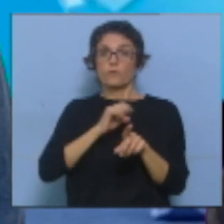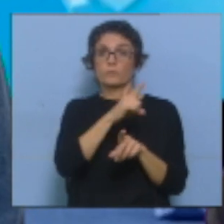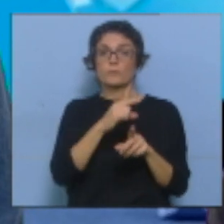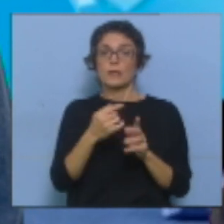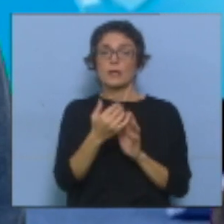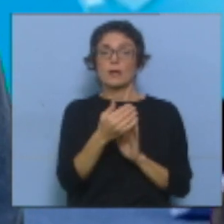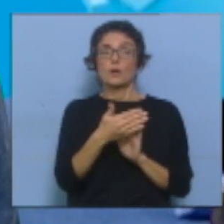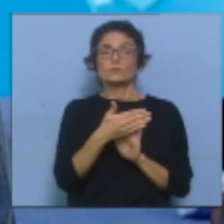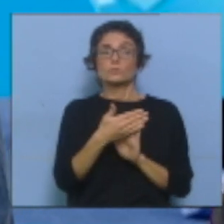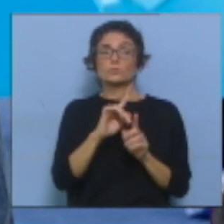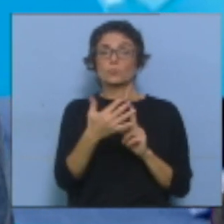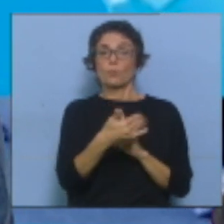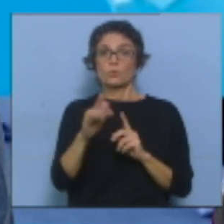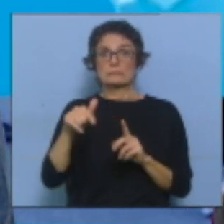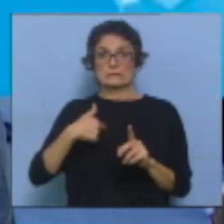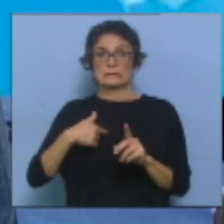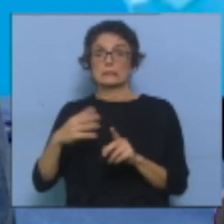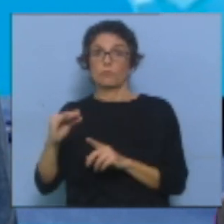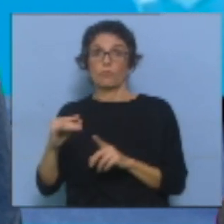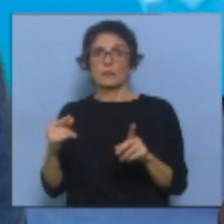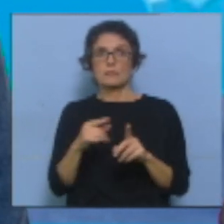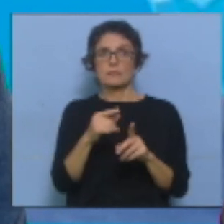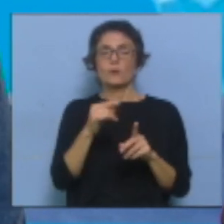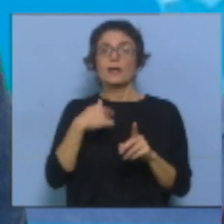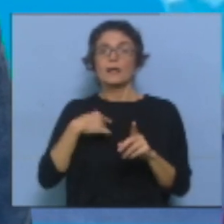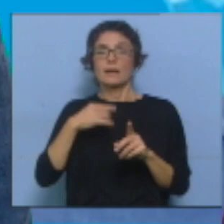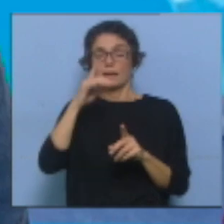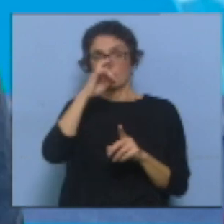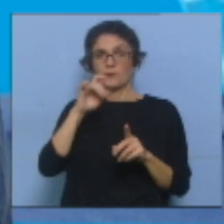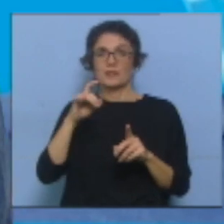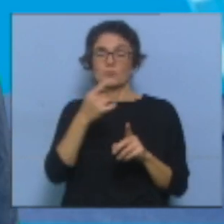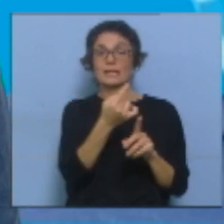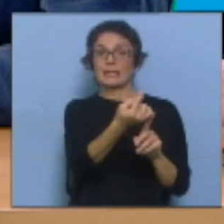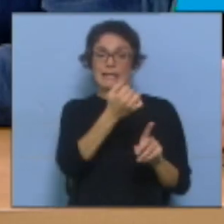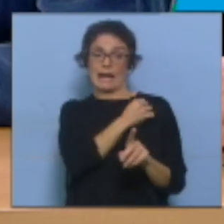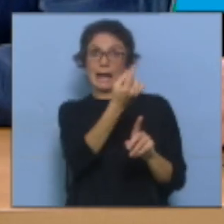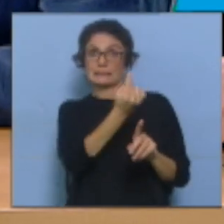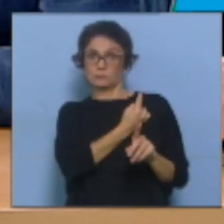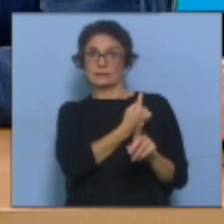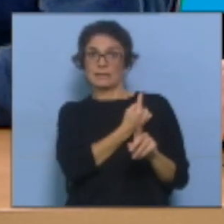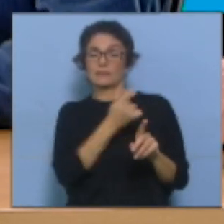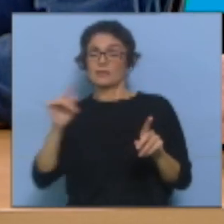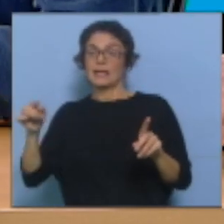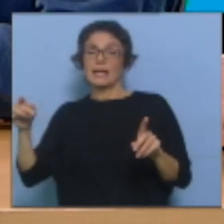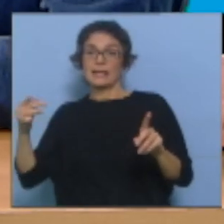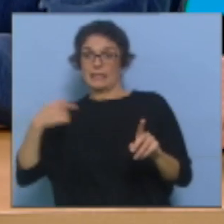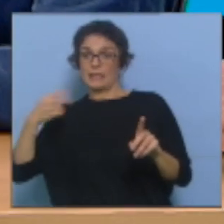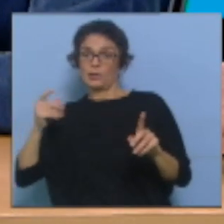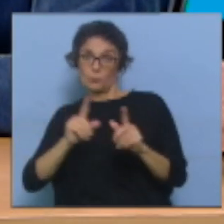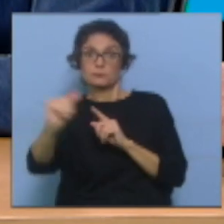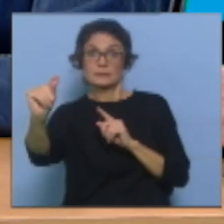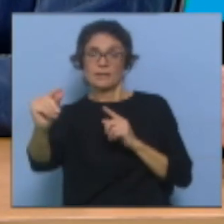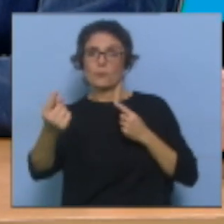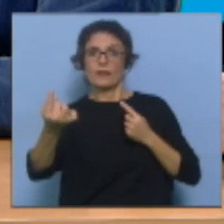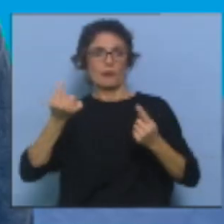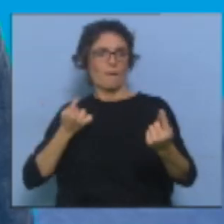quando estamos esse tempo, quando o Pedro vinha à casa para estar com os pais, eu ia para o encontro do... Nunca estávamos juntos. Então houve um ano que tivemos encontrados e assim foi também difícil em família,